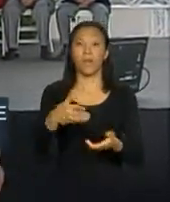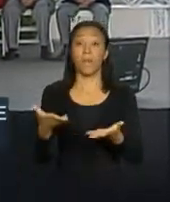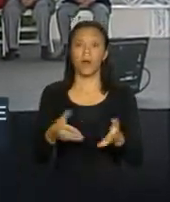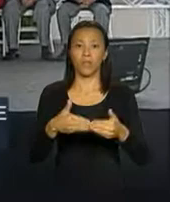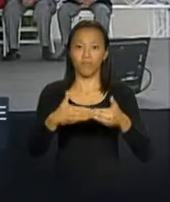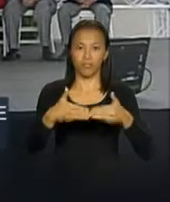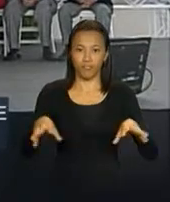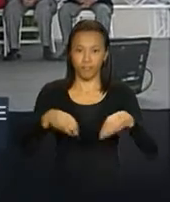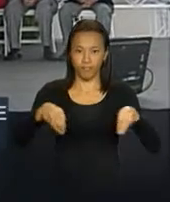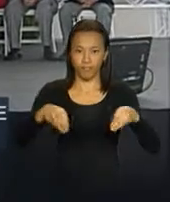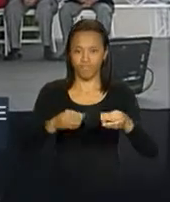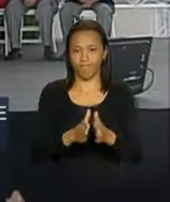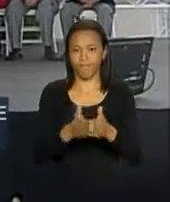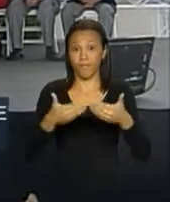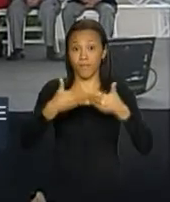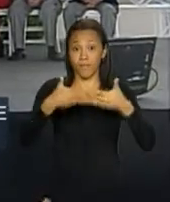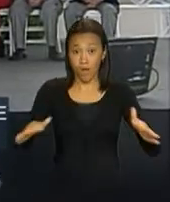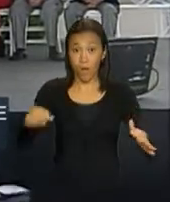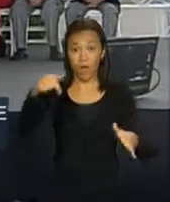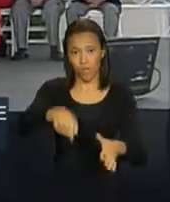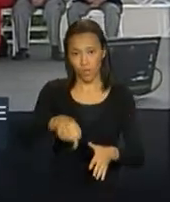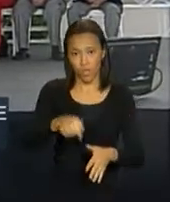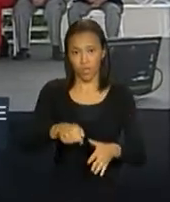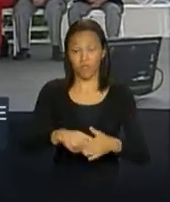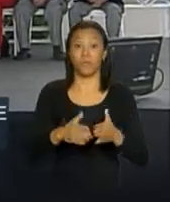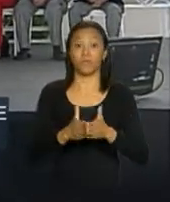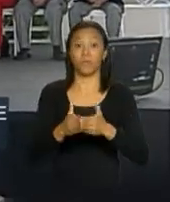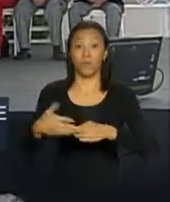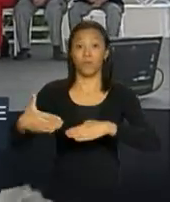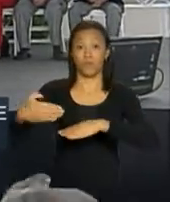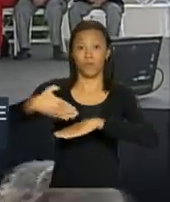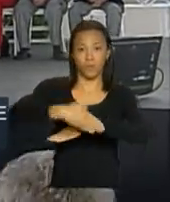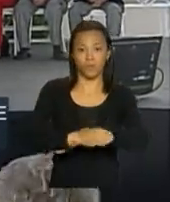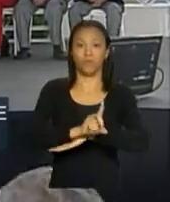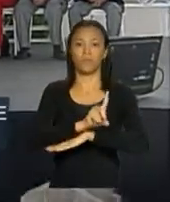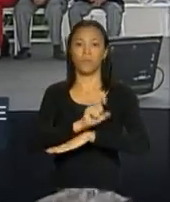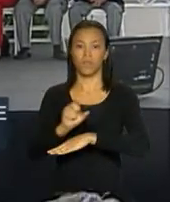para descerrarem a placa de inauguração do berço 100.